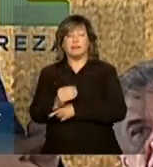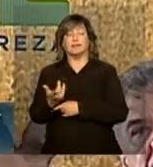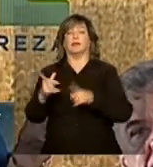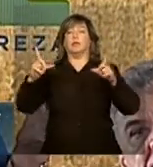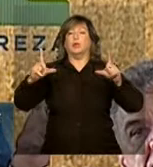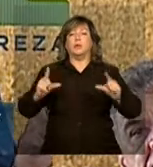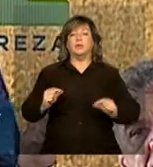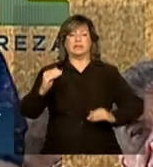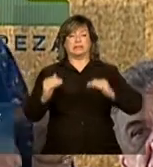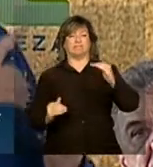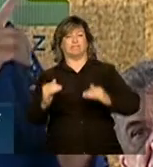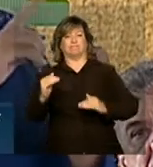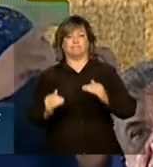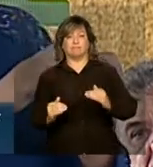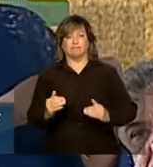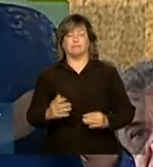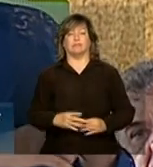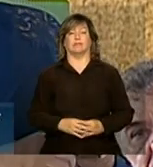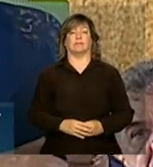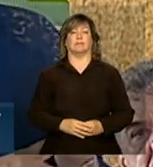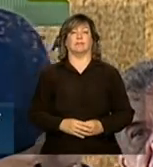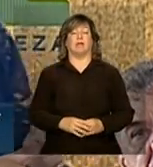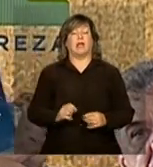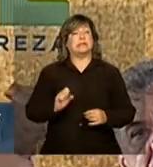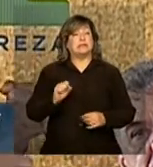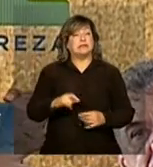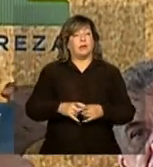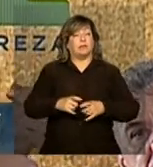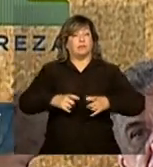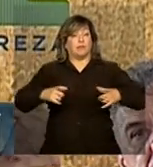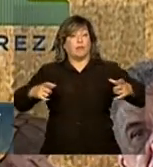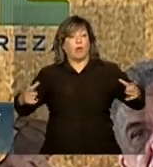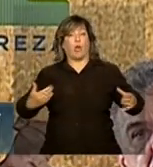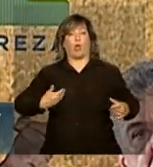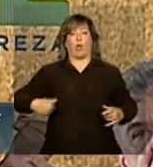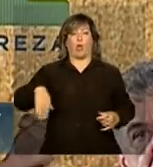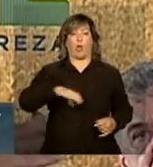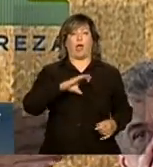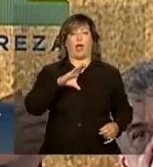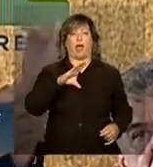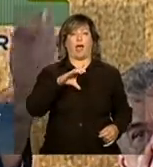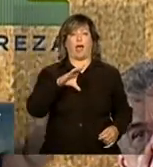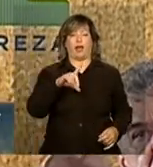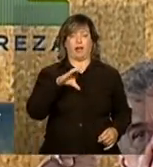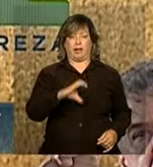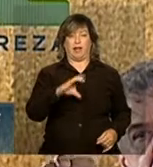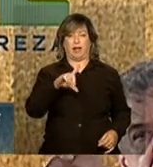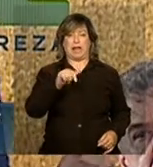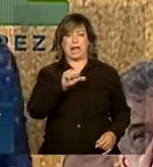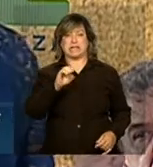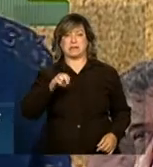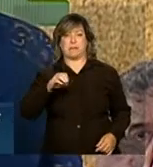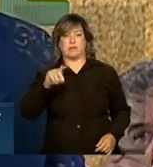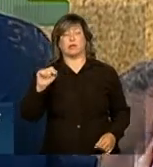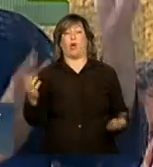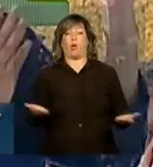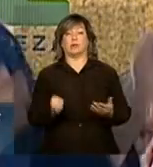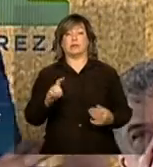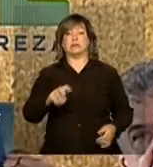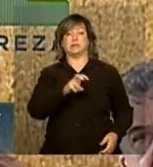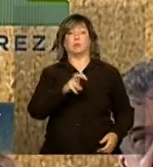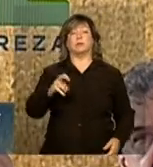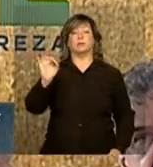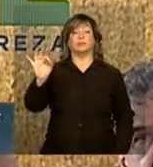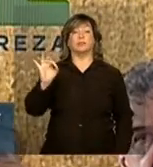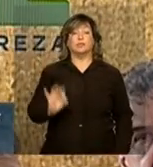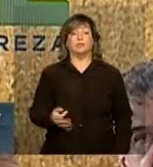redução da desigualdade, aumentar a nossa classe média, que hoje é de